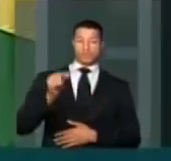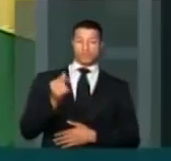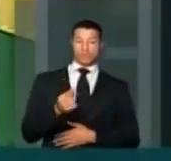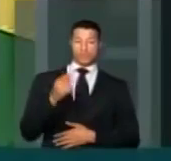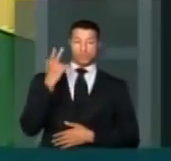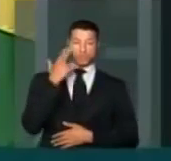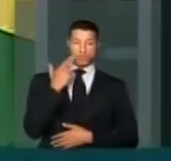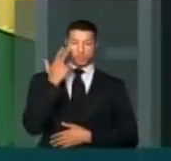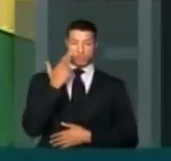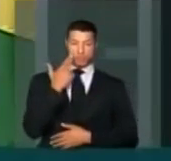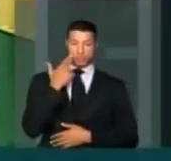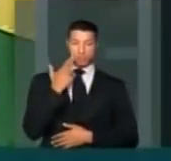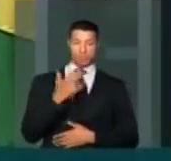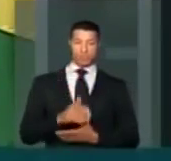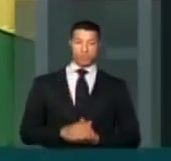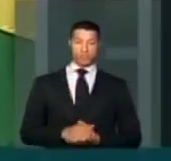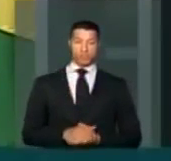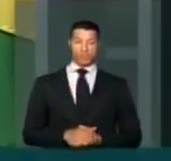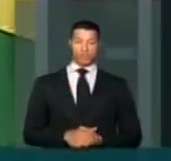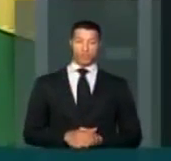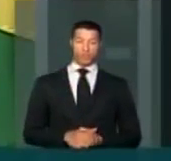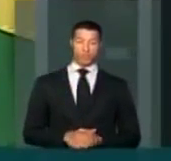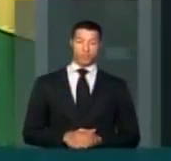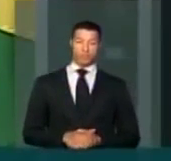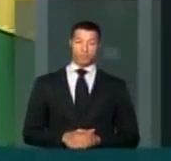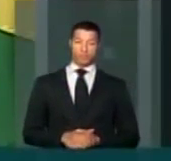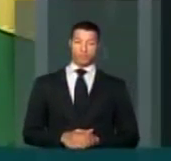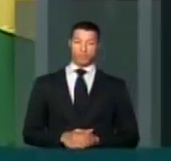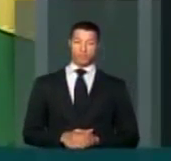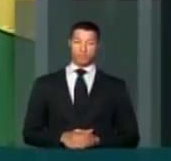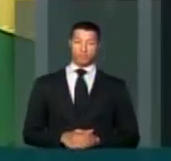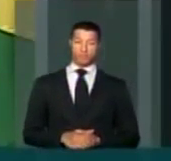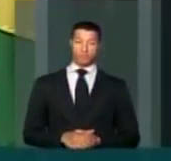recursos naturais cada vez mais reduzidos.